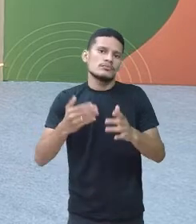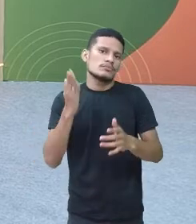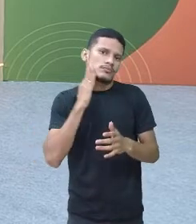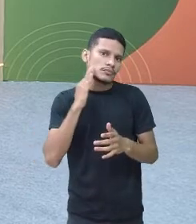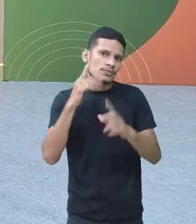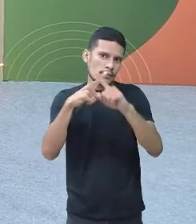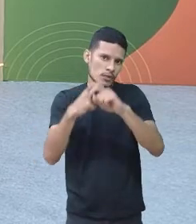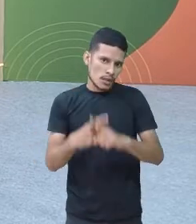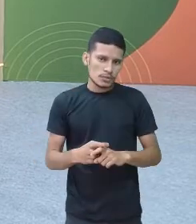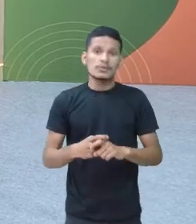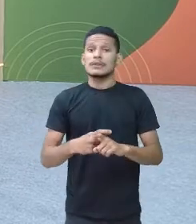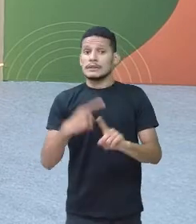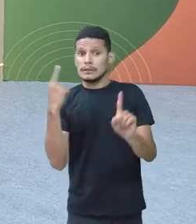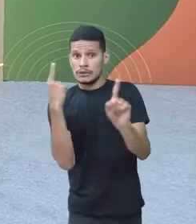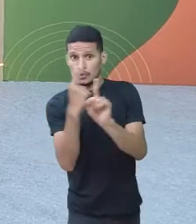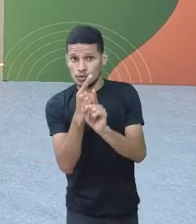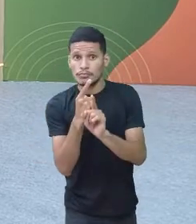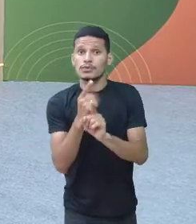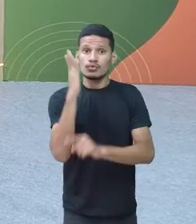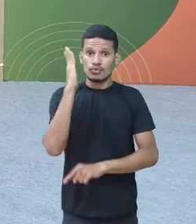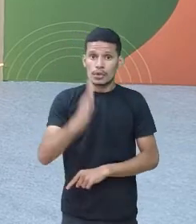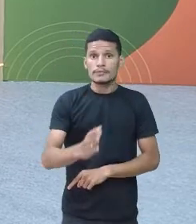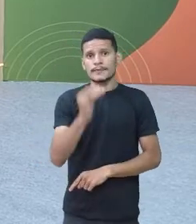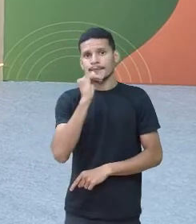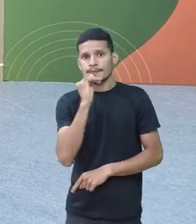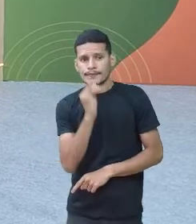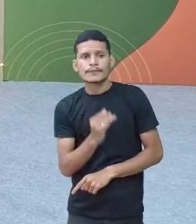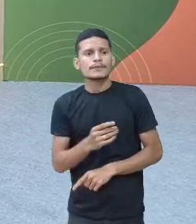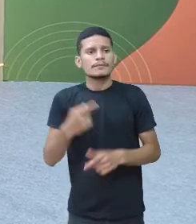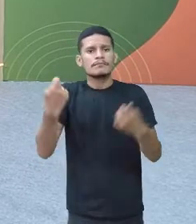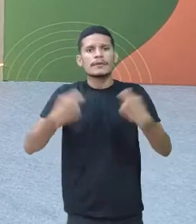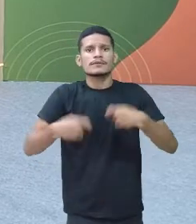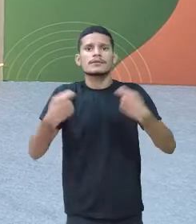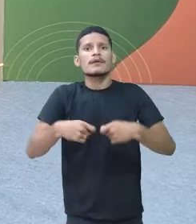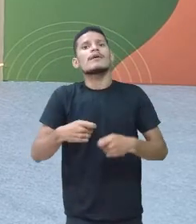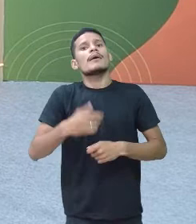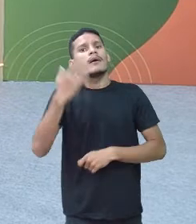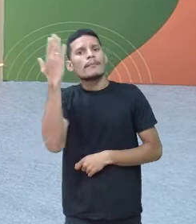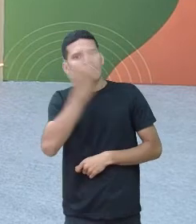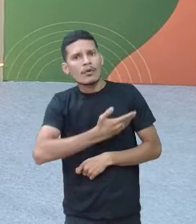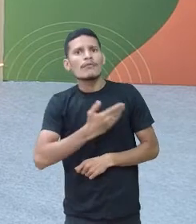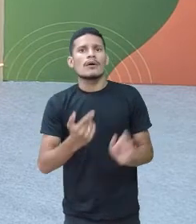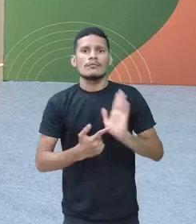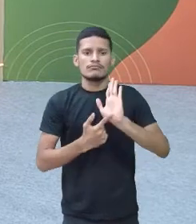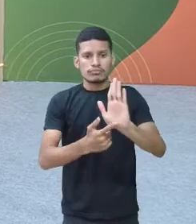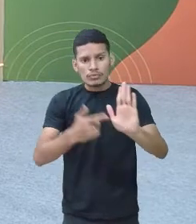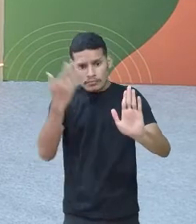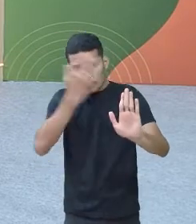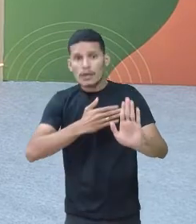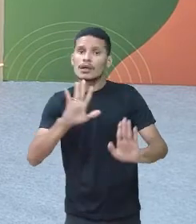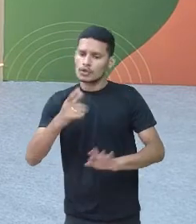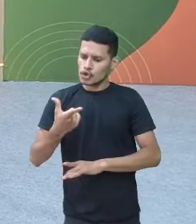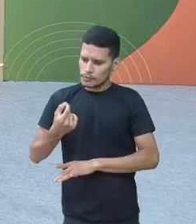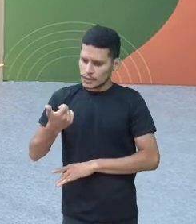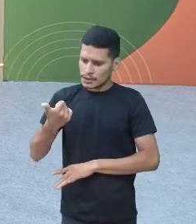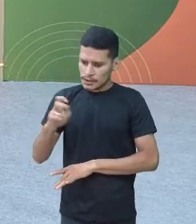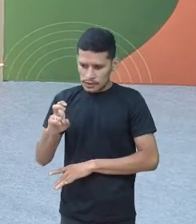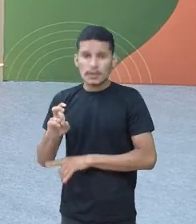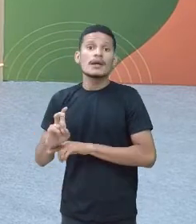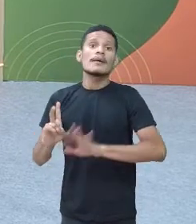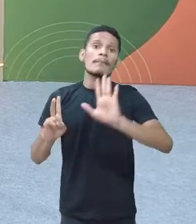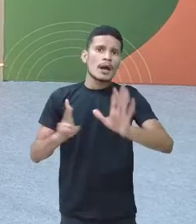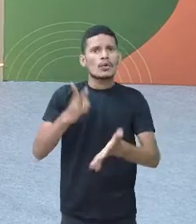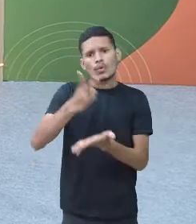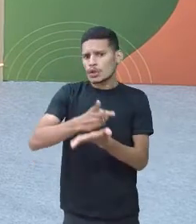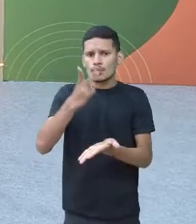que aconteceu, eles precisavam de comprovações, né? O escândalo foi em 2015, então